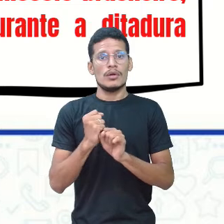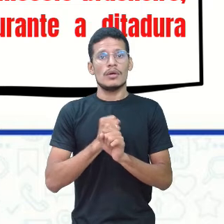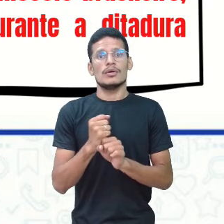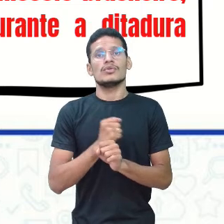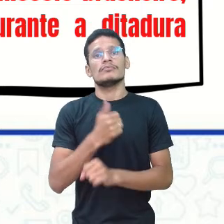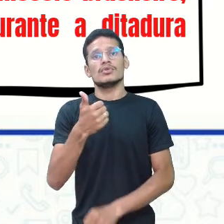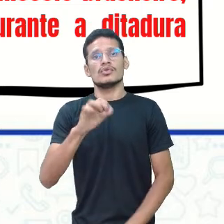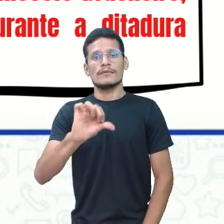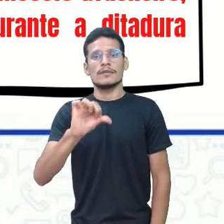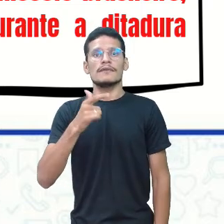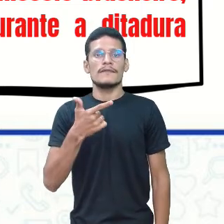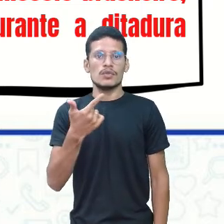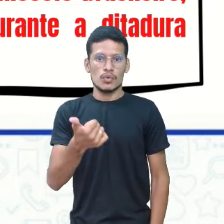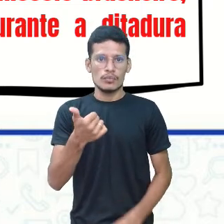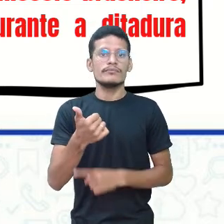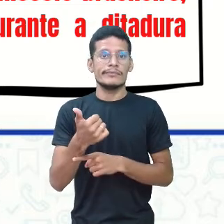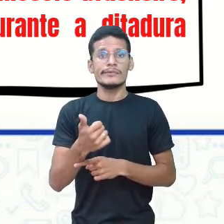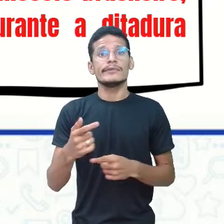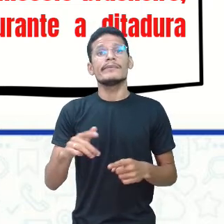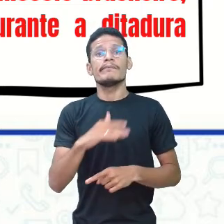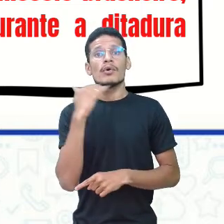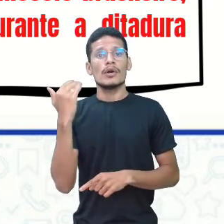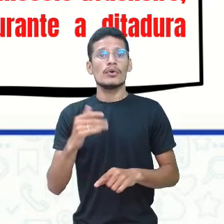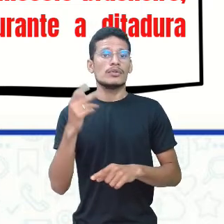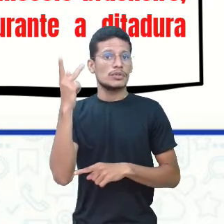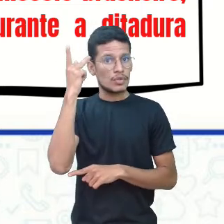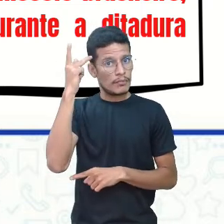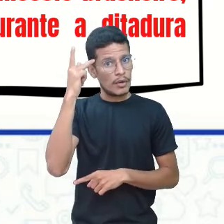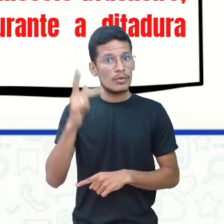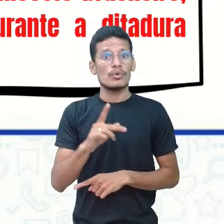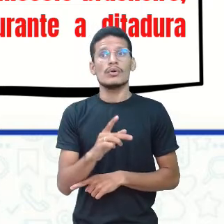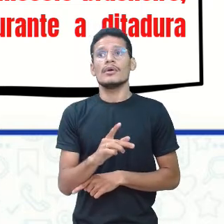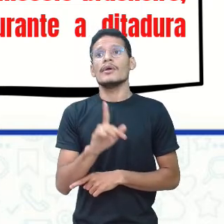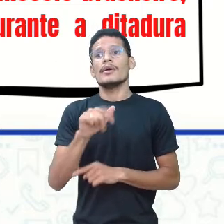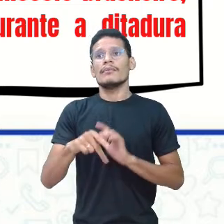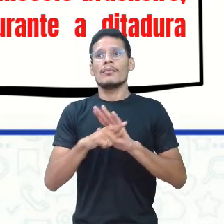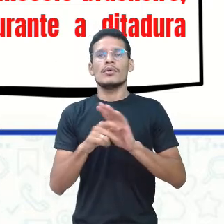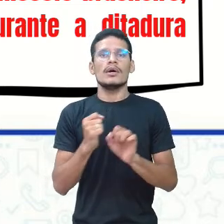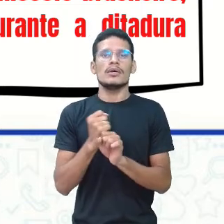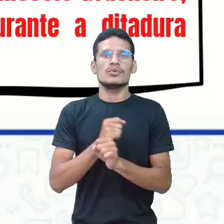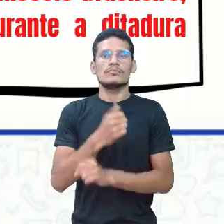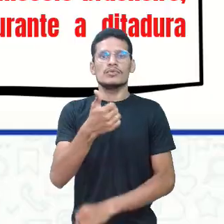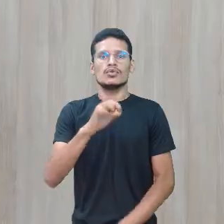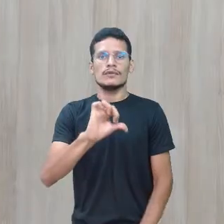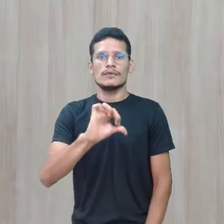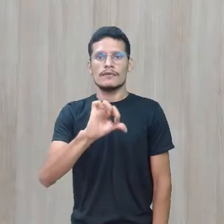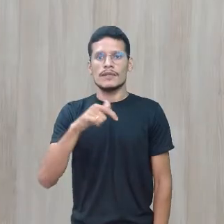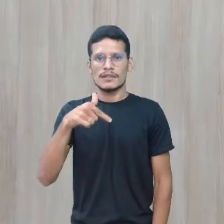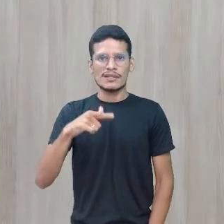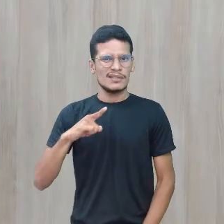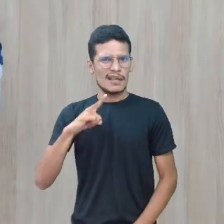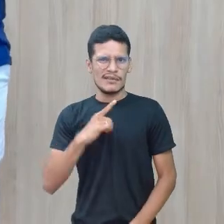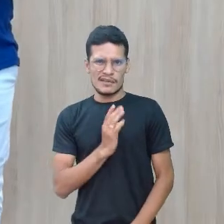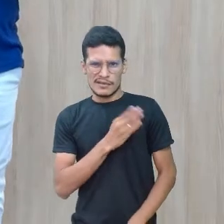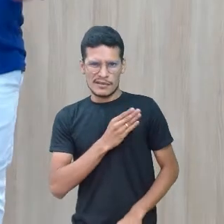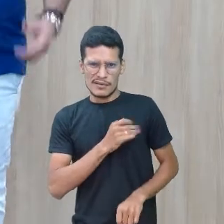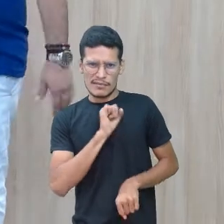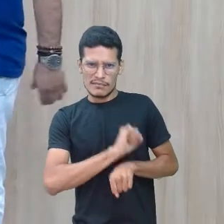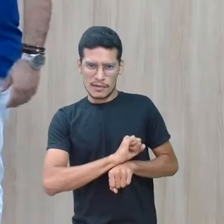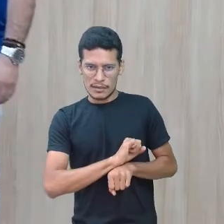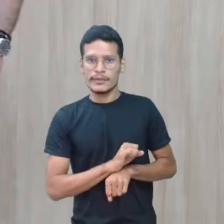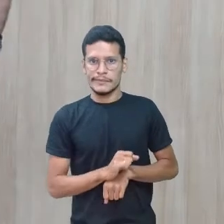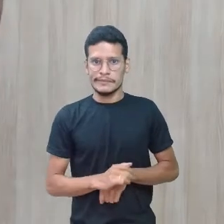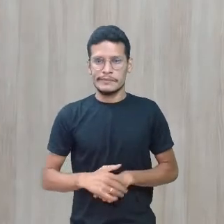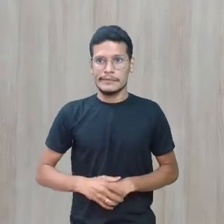setembro de 1921 e faleceu em São Paulo em 2 de maio de 97 por conta de uma parada cardíaca ali, um problema no